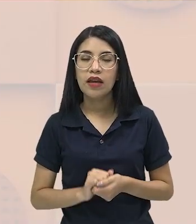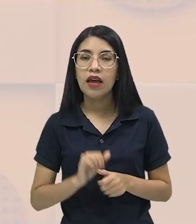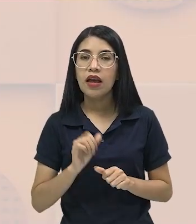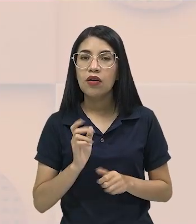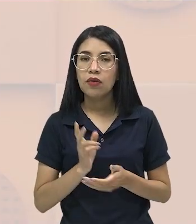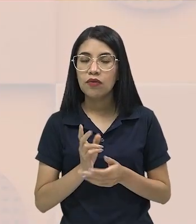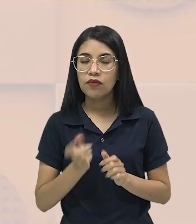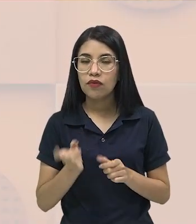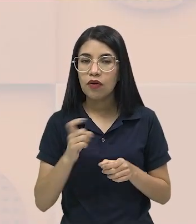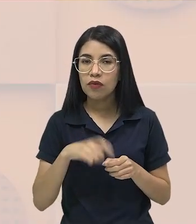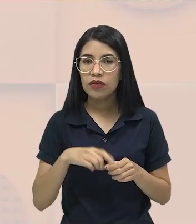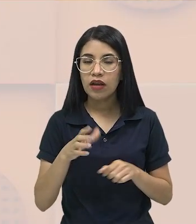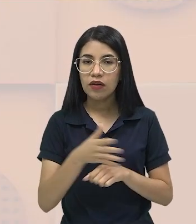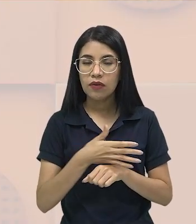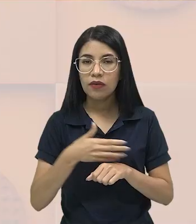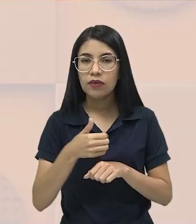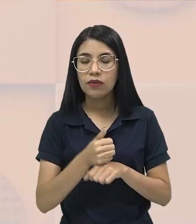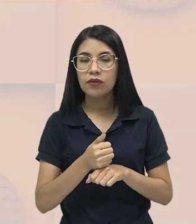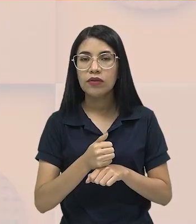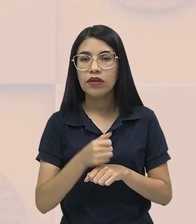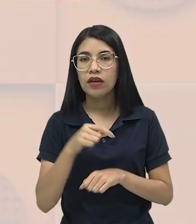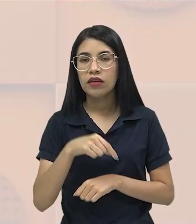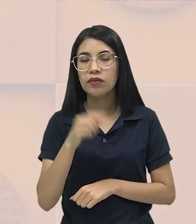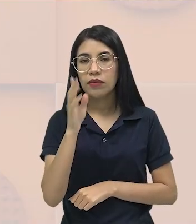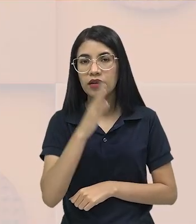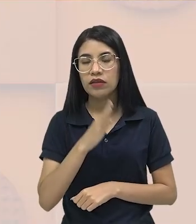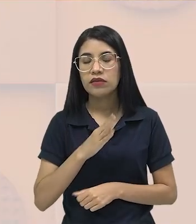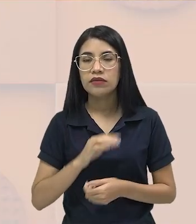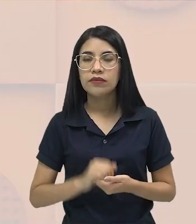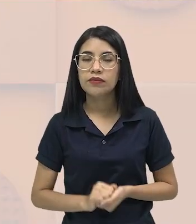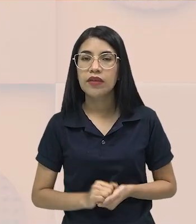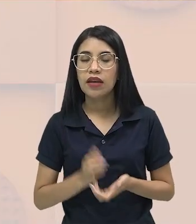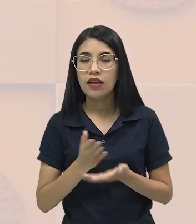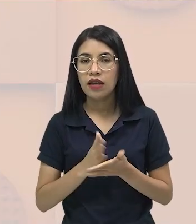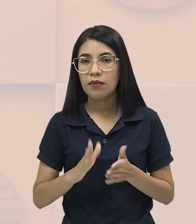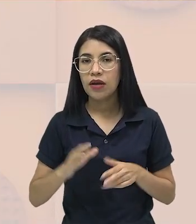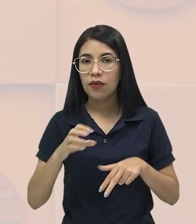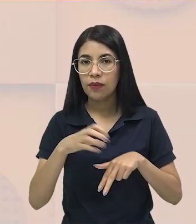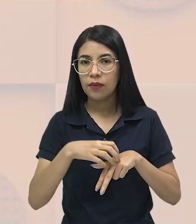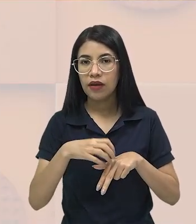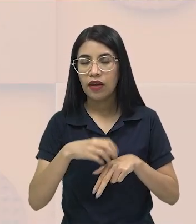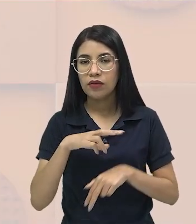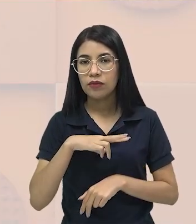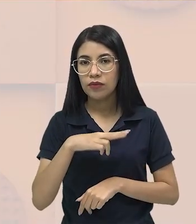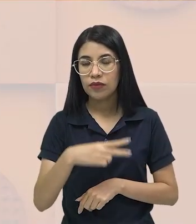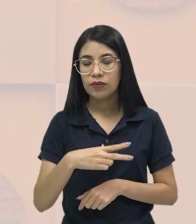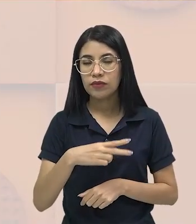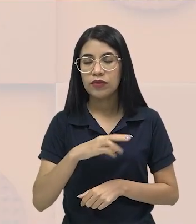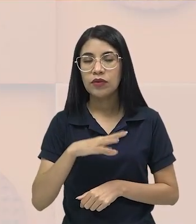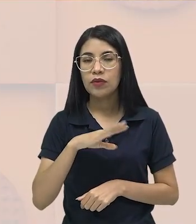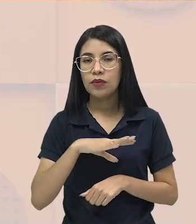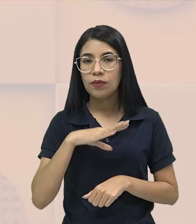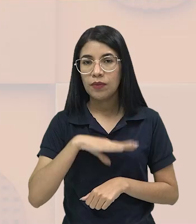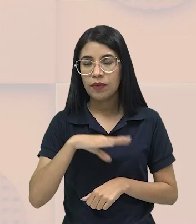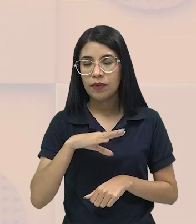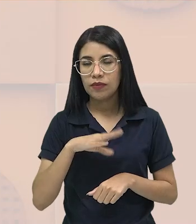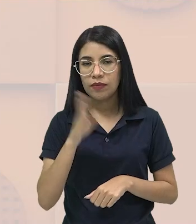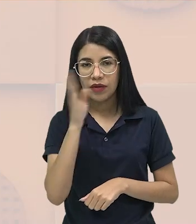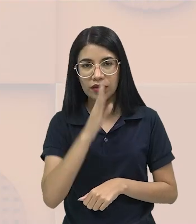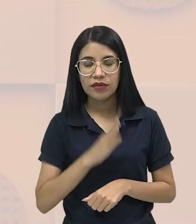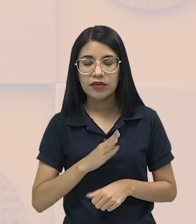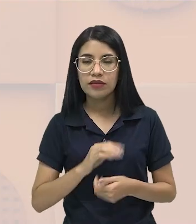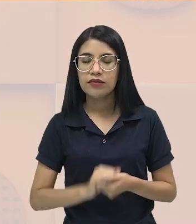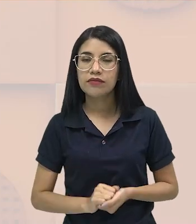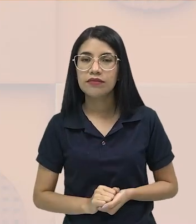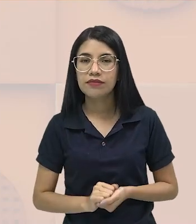Brasil, retirar o seu status de Reino Unido a Portugal e Algarves e fazer com que o Brasil voltasse a ser uma mera colônia e